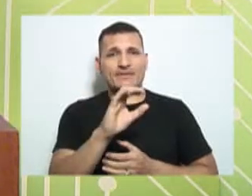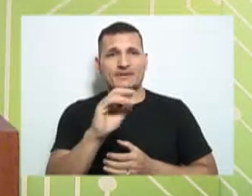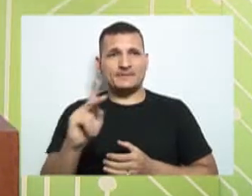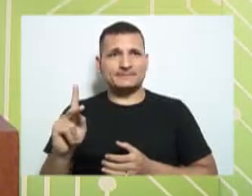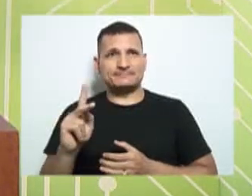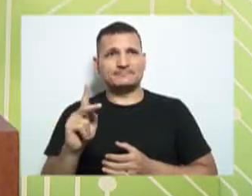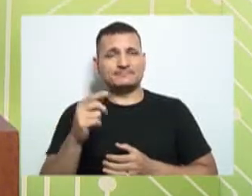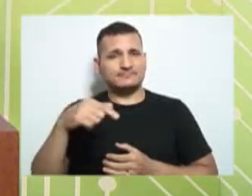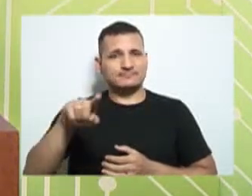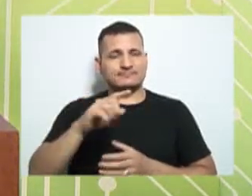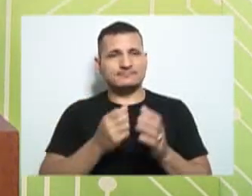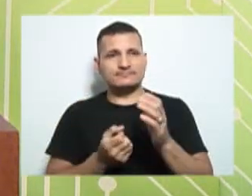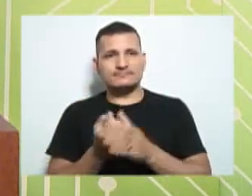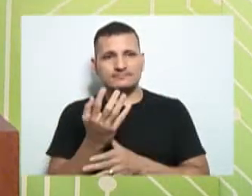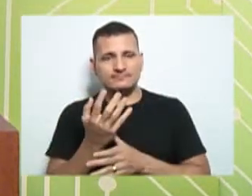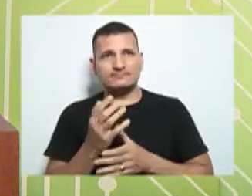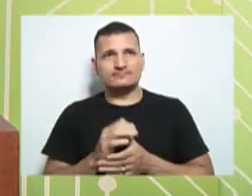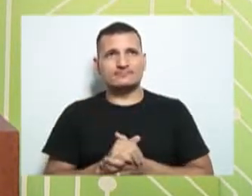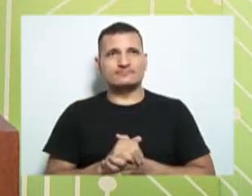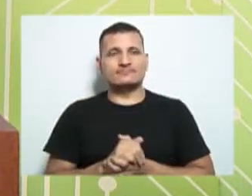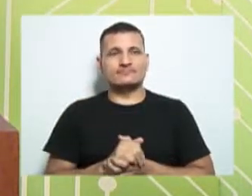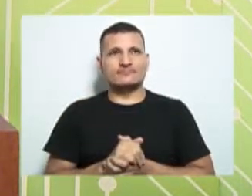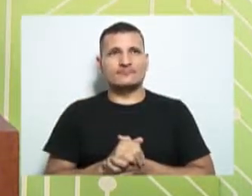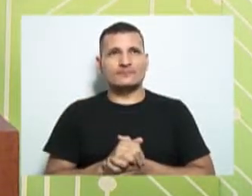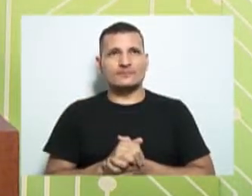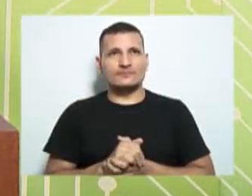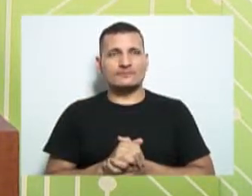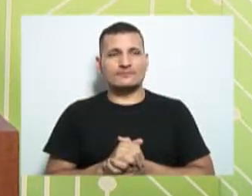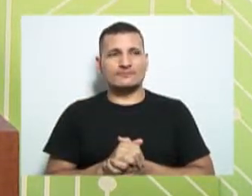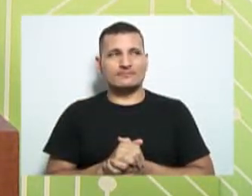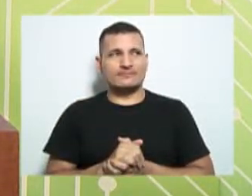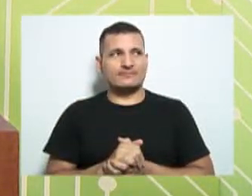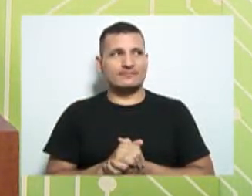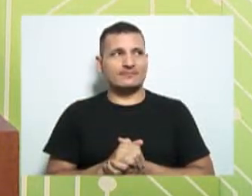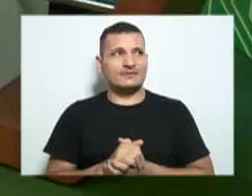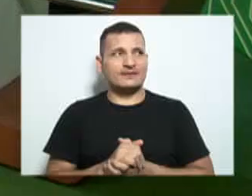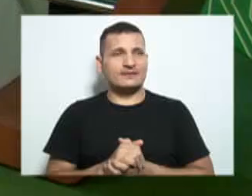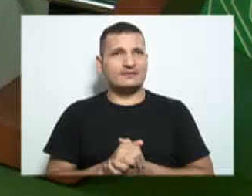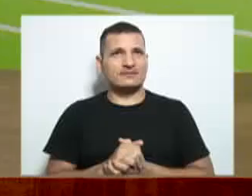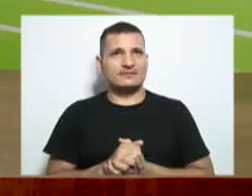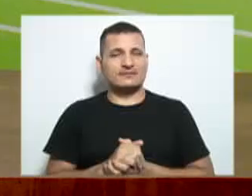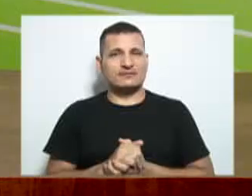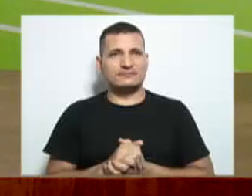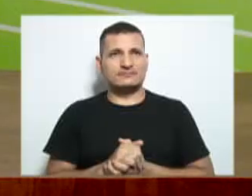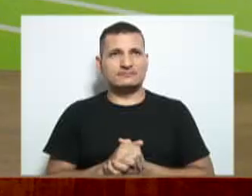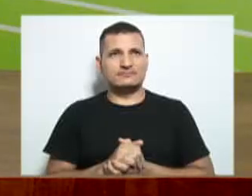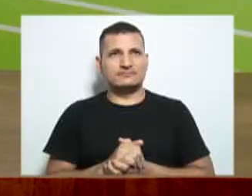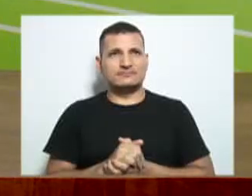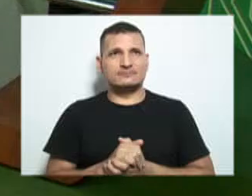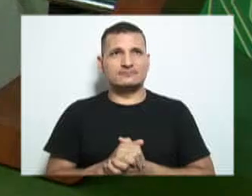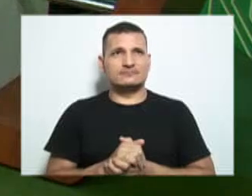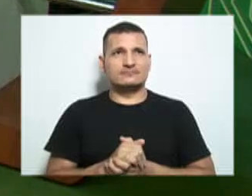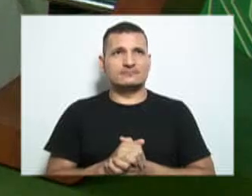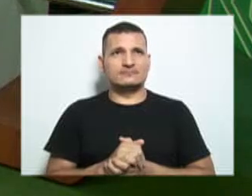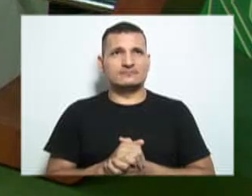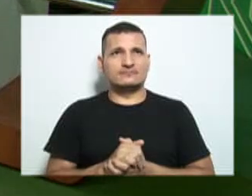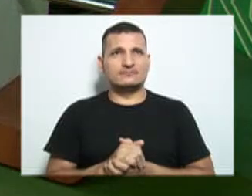que vocês irão constituir ficará certo. Certo, professora Fernanda? Isso. Na próxima